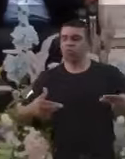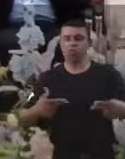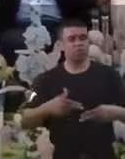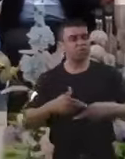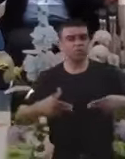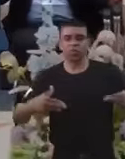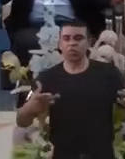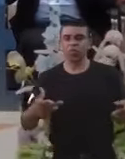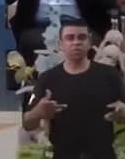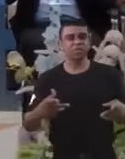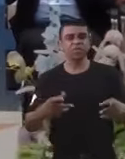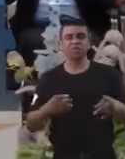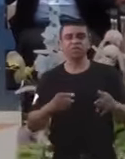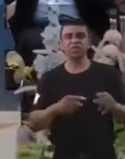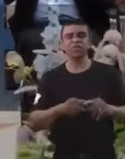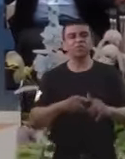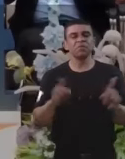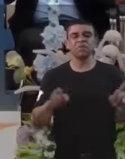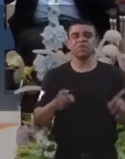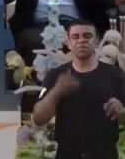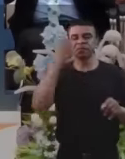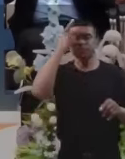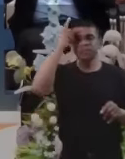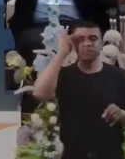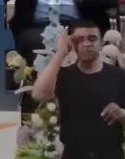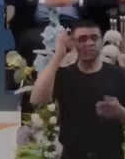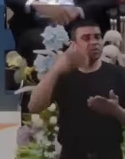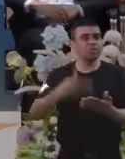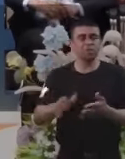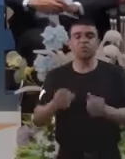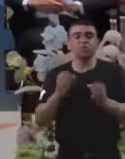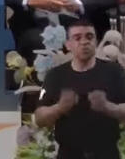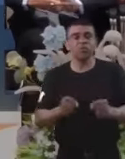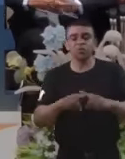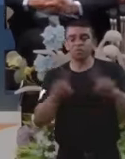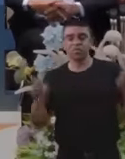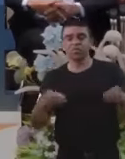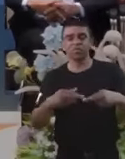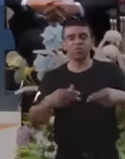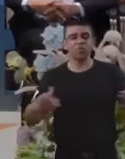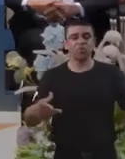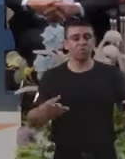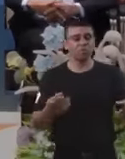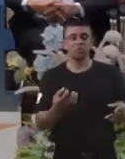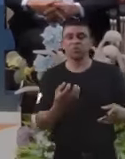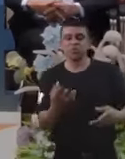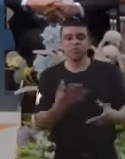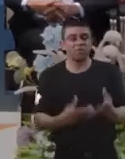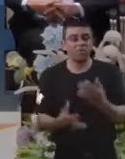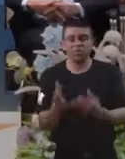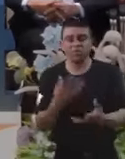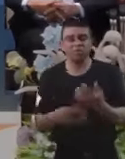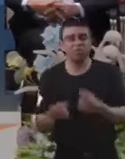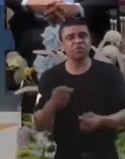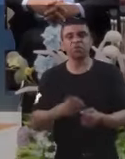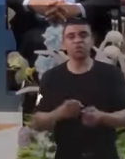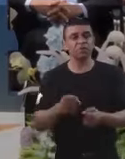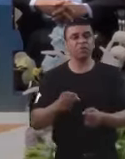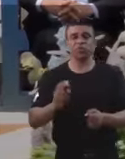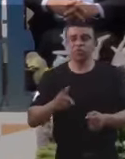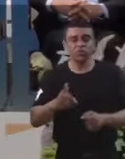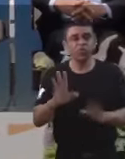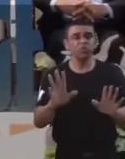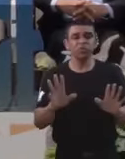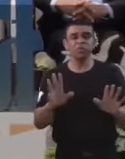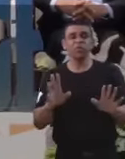perder a unção, ele tá nem aí. Vem pro culto, sai do culto, entra frio, sai gelado, entra vazio, sai oco, ele não tá nem